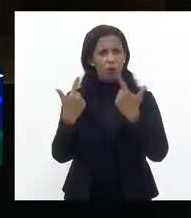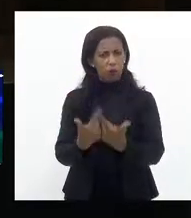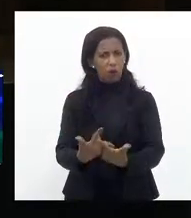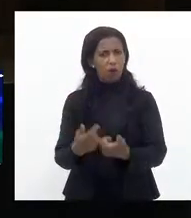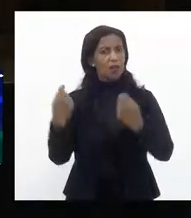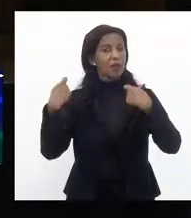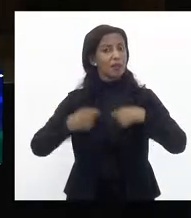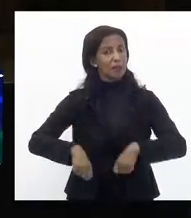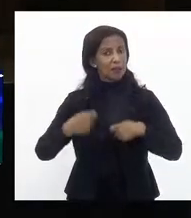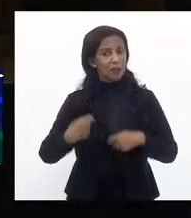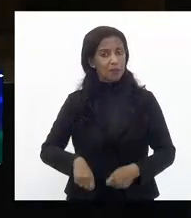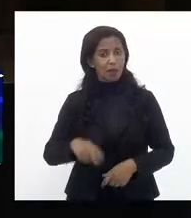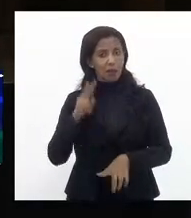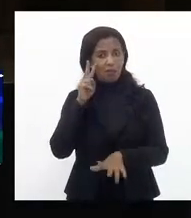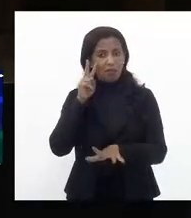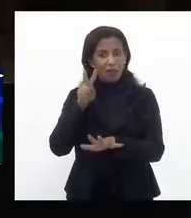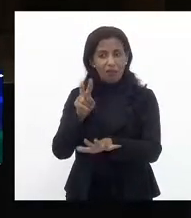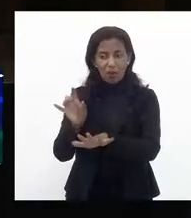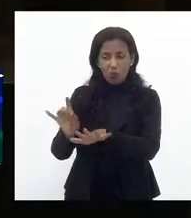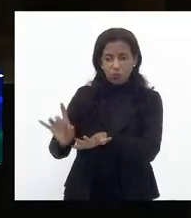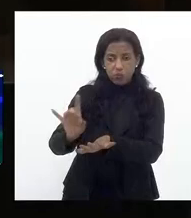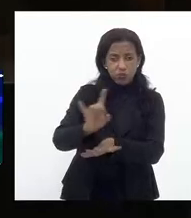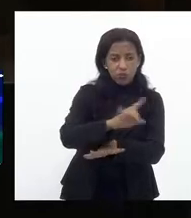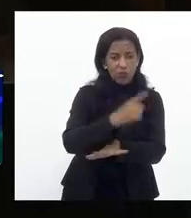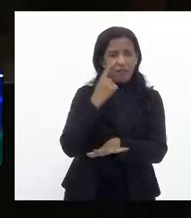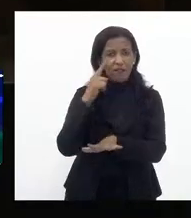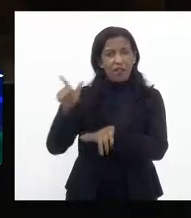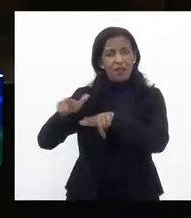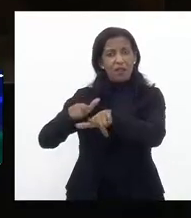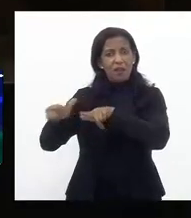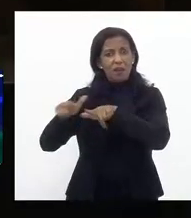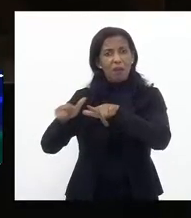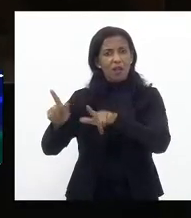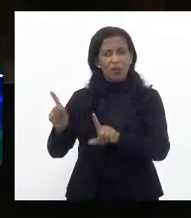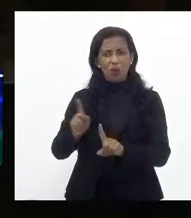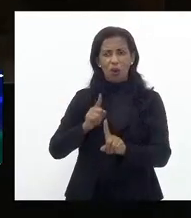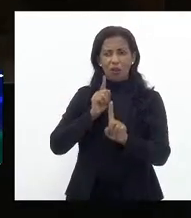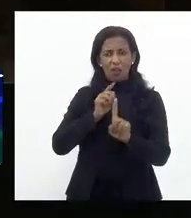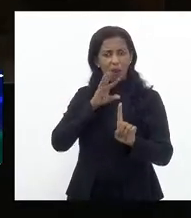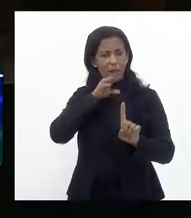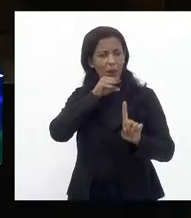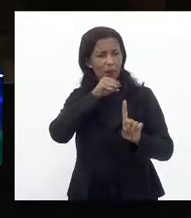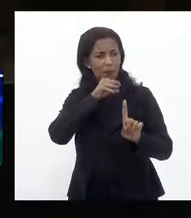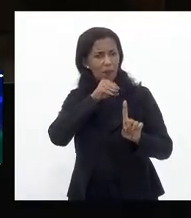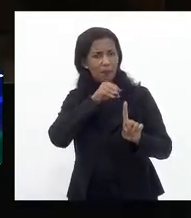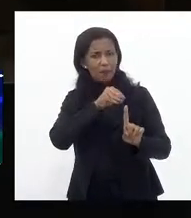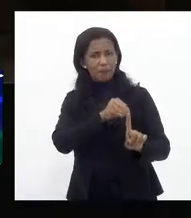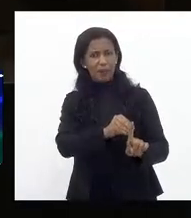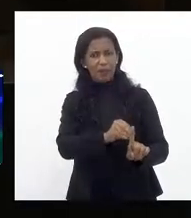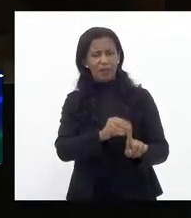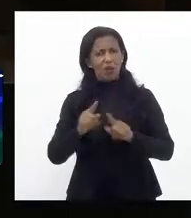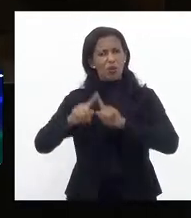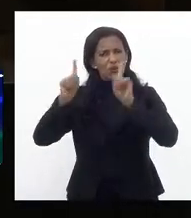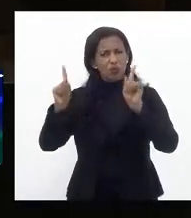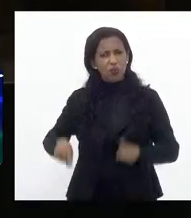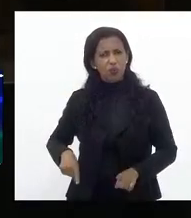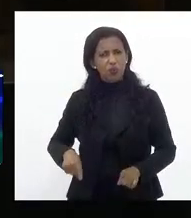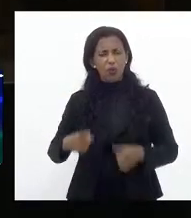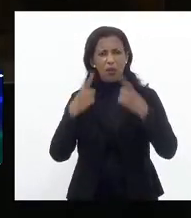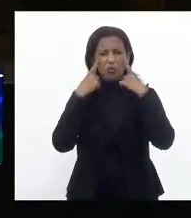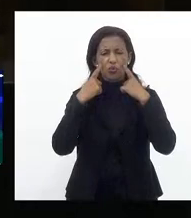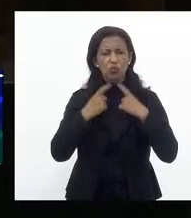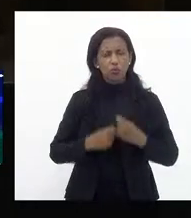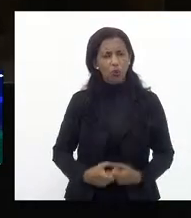que precisamos estar vendo servidores discursando aqui no plenário, servidores